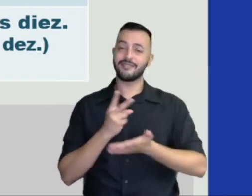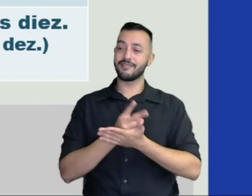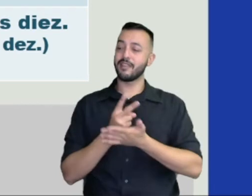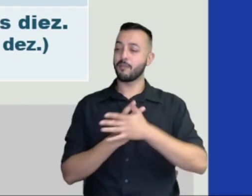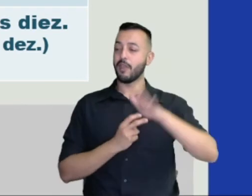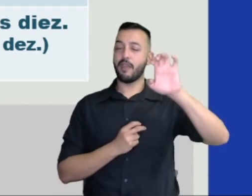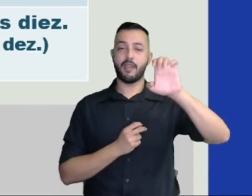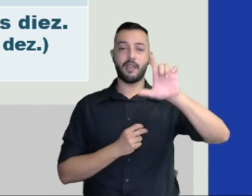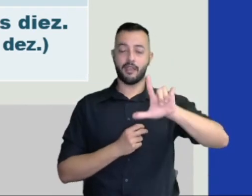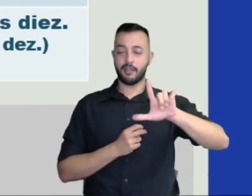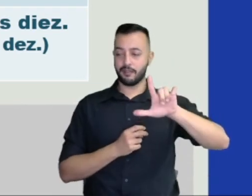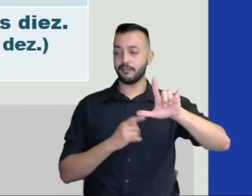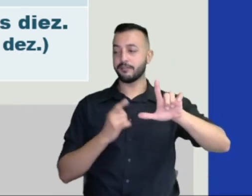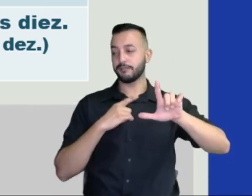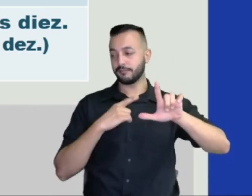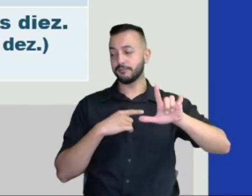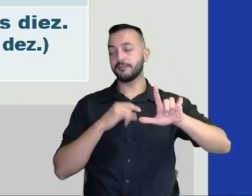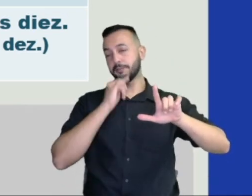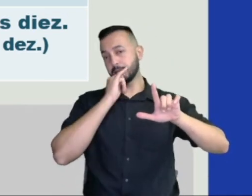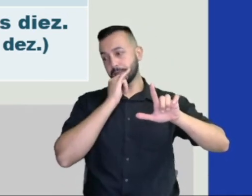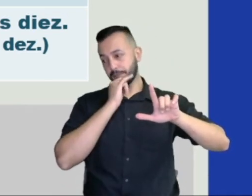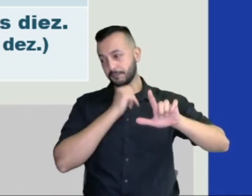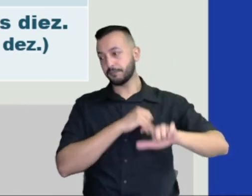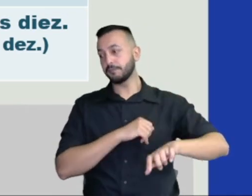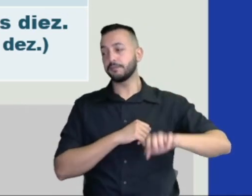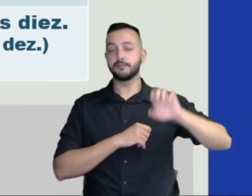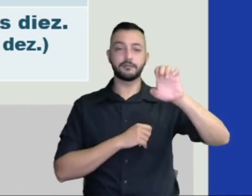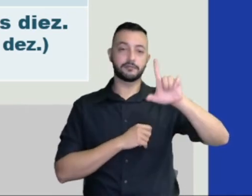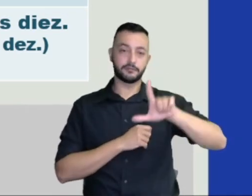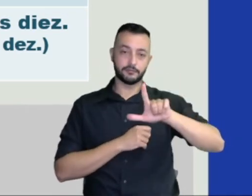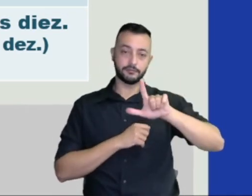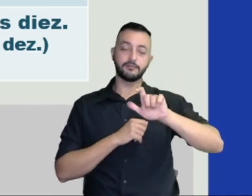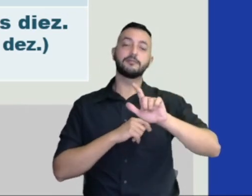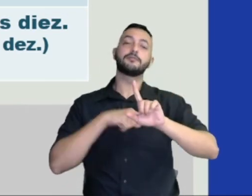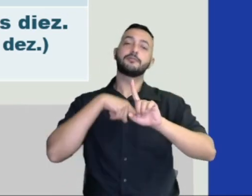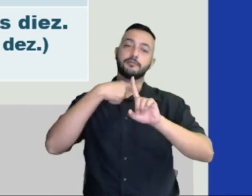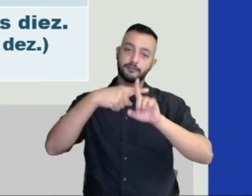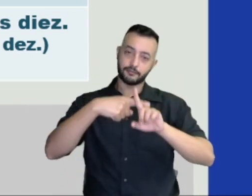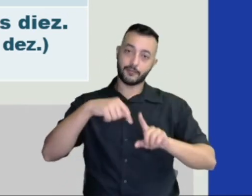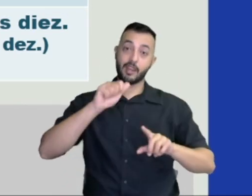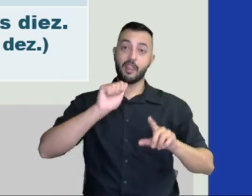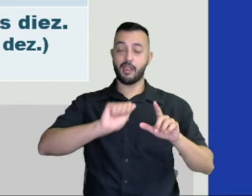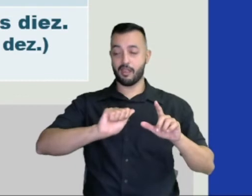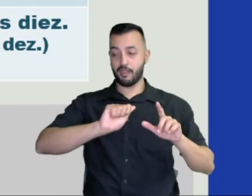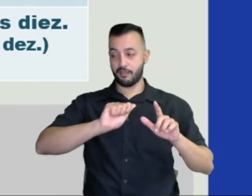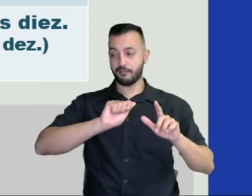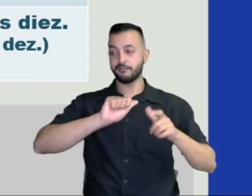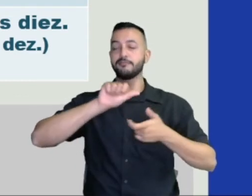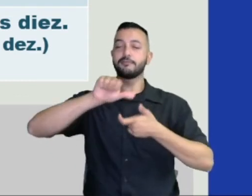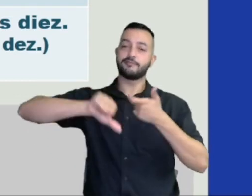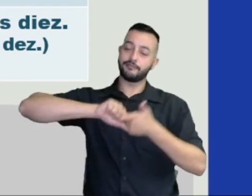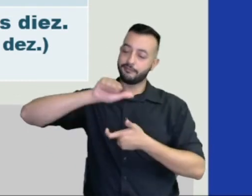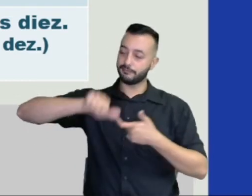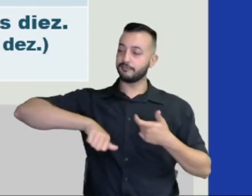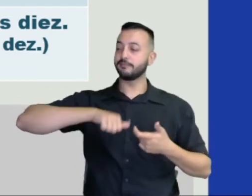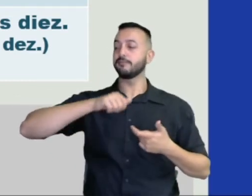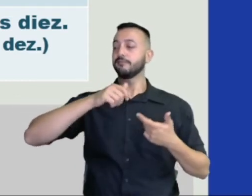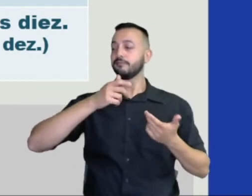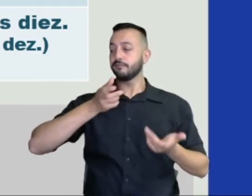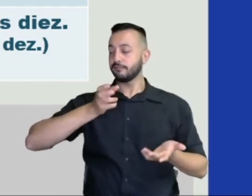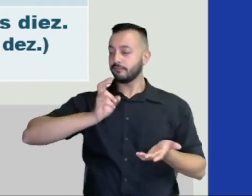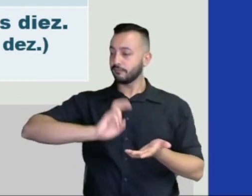el. E aí a gente tem um exemplo do artigo el mais a preposição a.